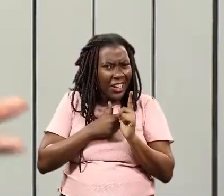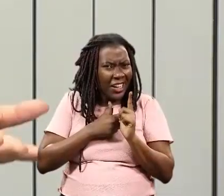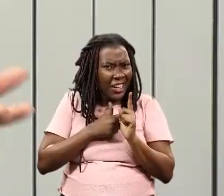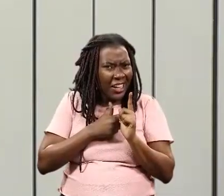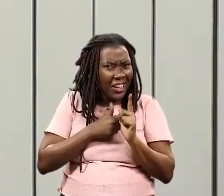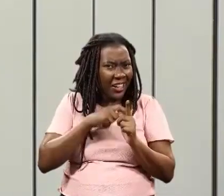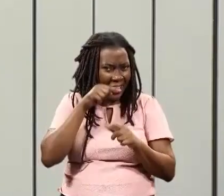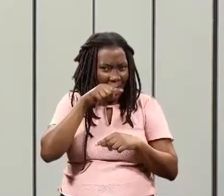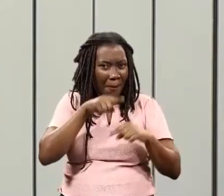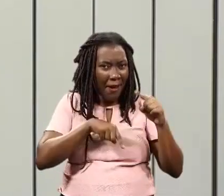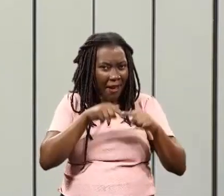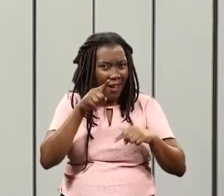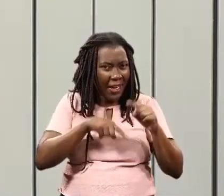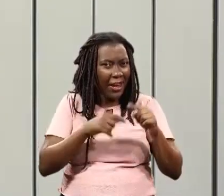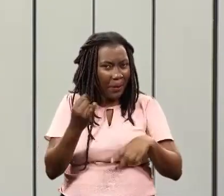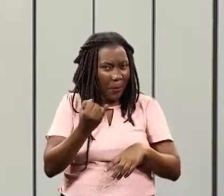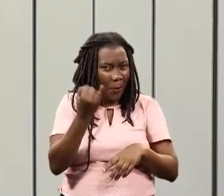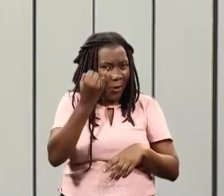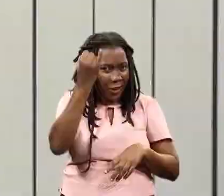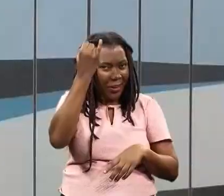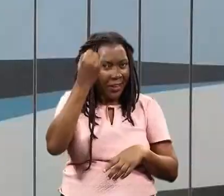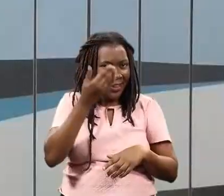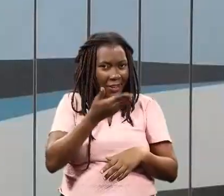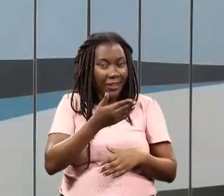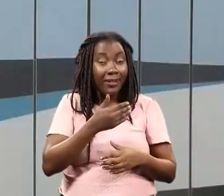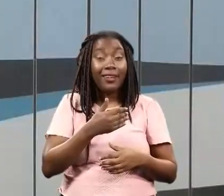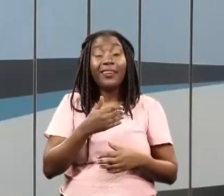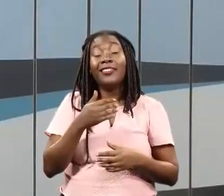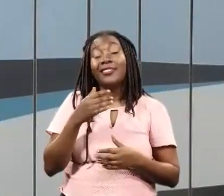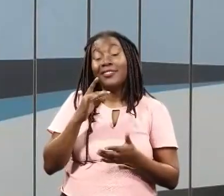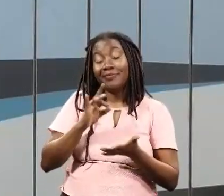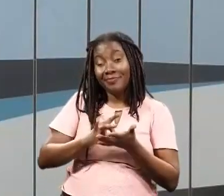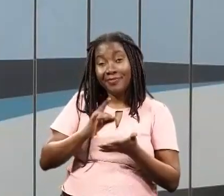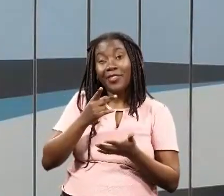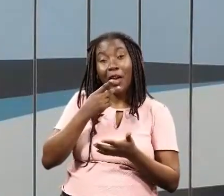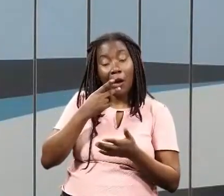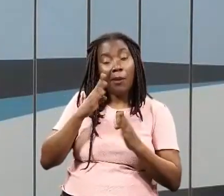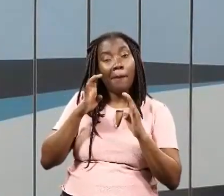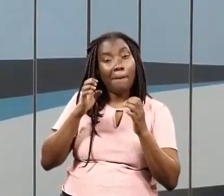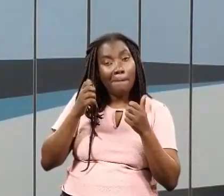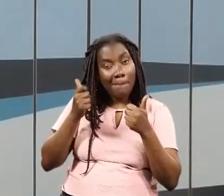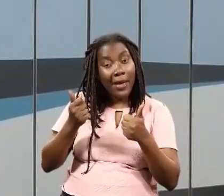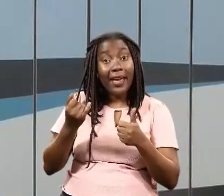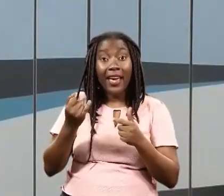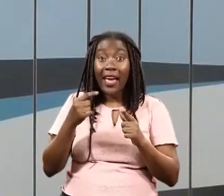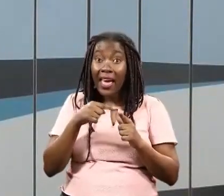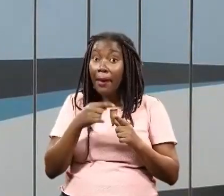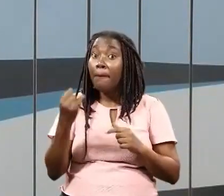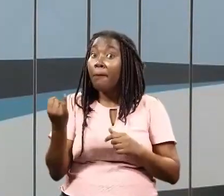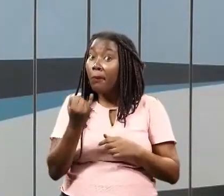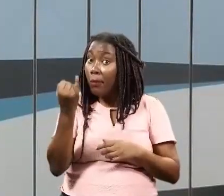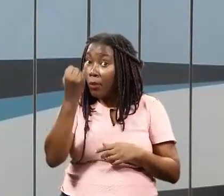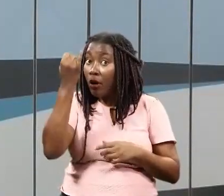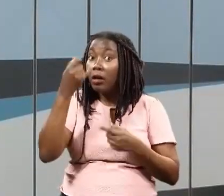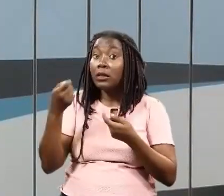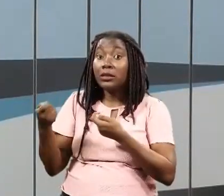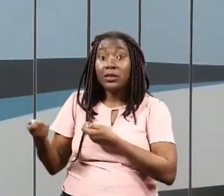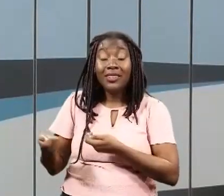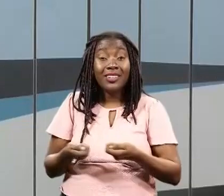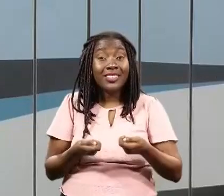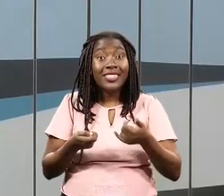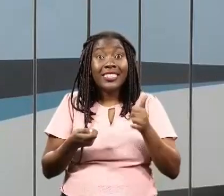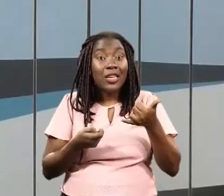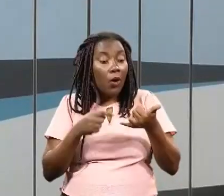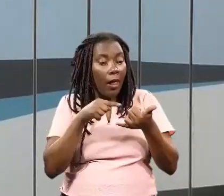aparelho tão importante no nosso dia a dia? Acho que você falou bem, né? Tão importante no nosso dia a dia. Acho que no celular a gente